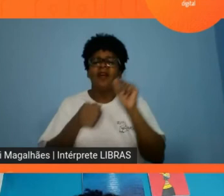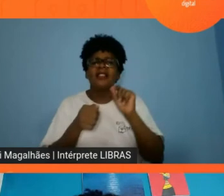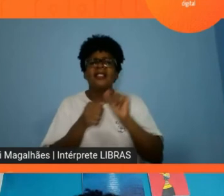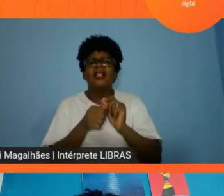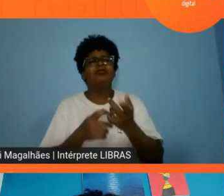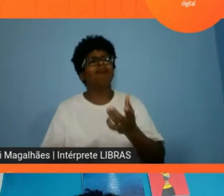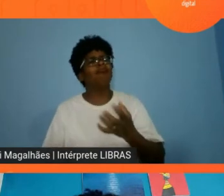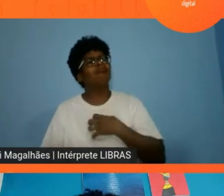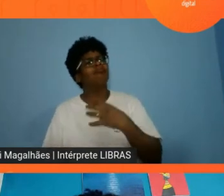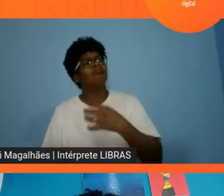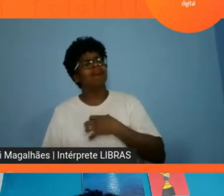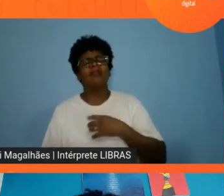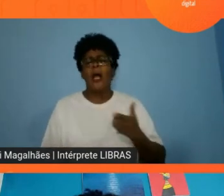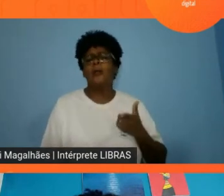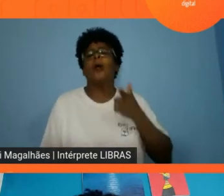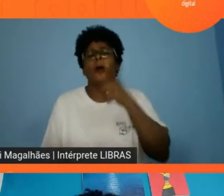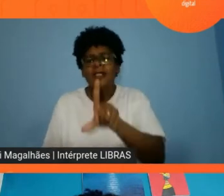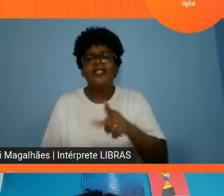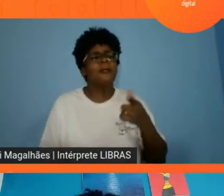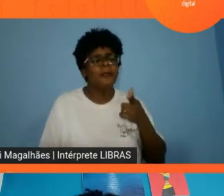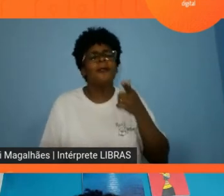estar conseguindo fazer